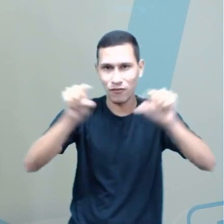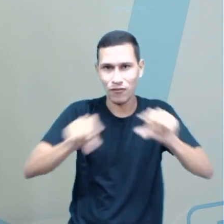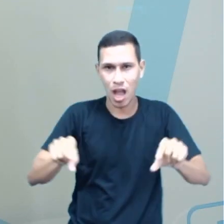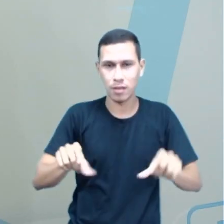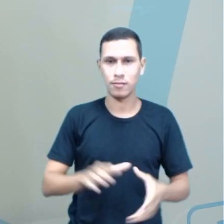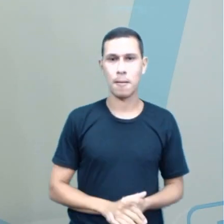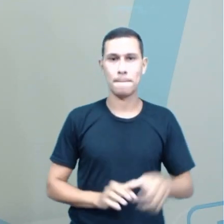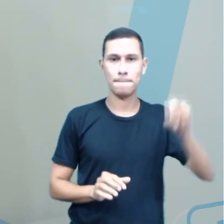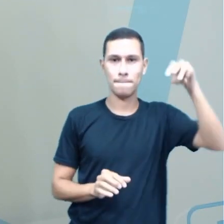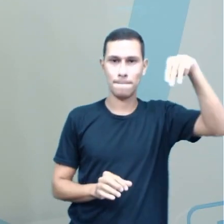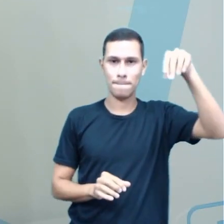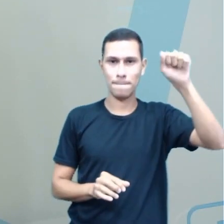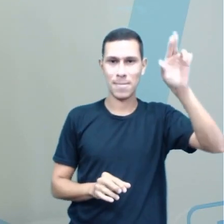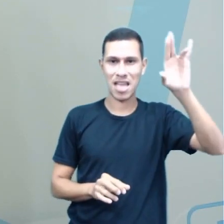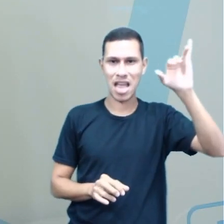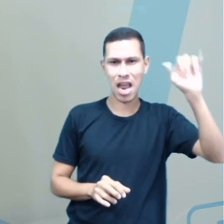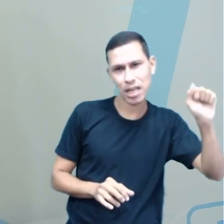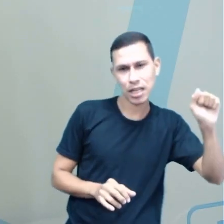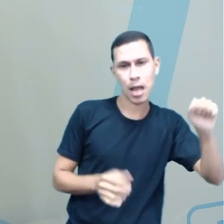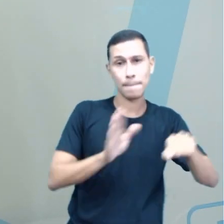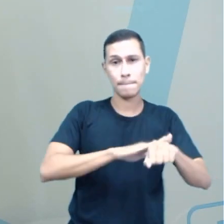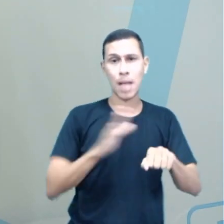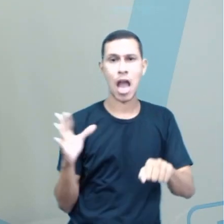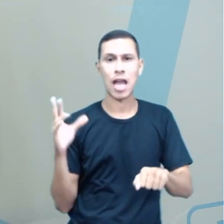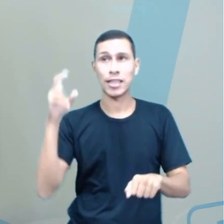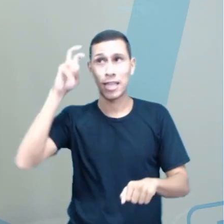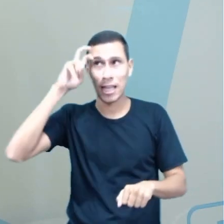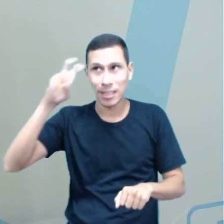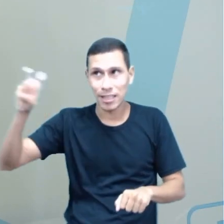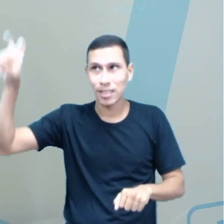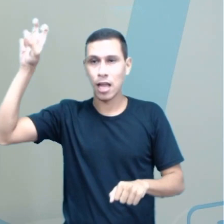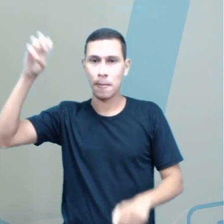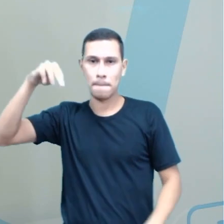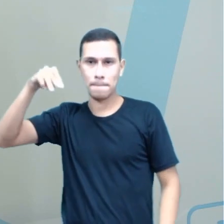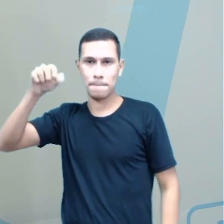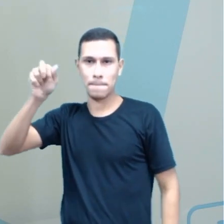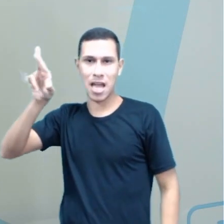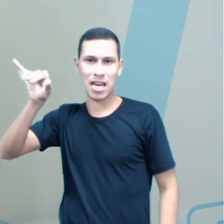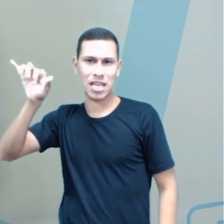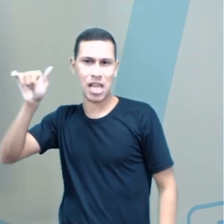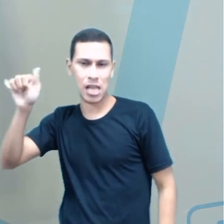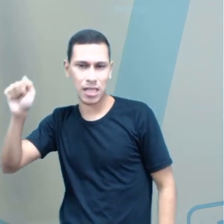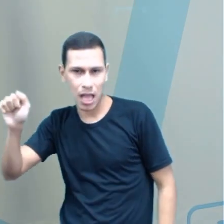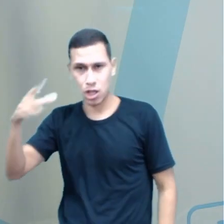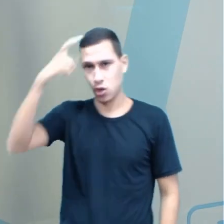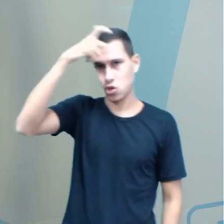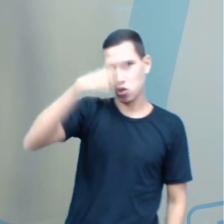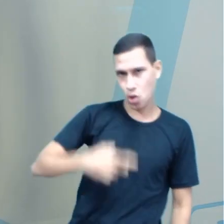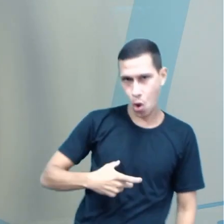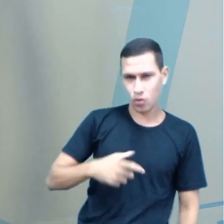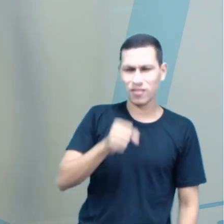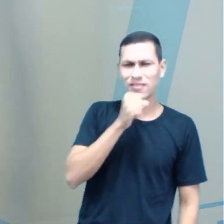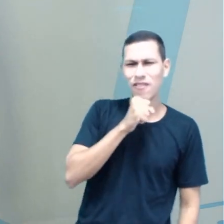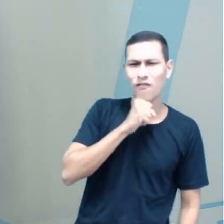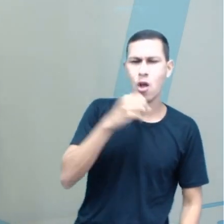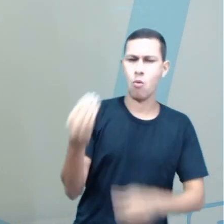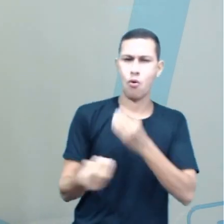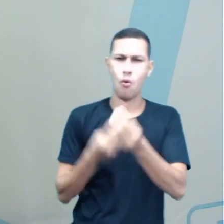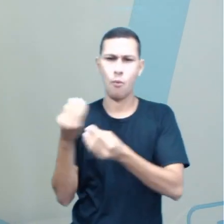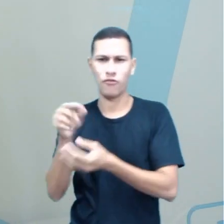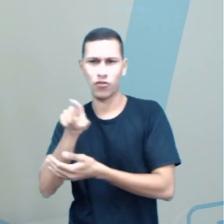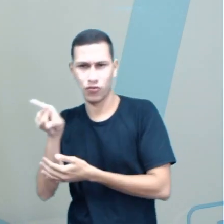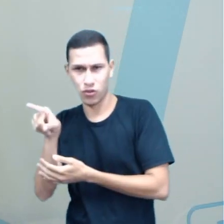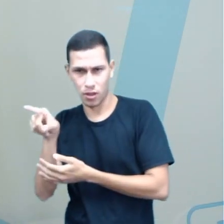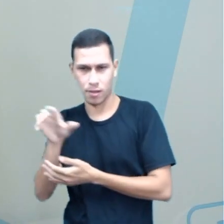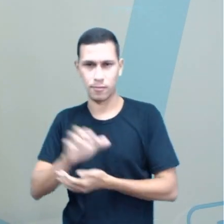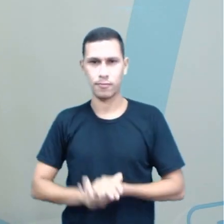é mais inteligente que Mariana e eu sou tão velho quanto você. A primeira frase aqui, você vê